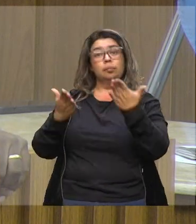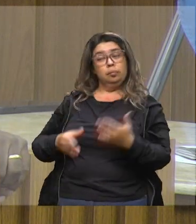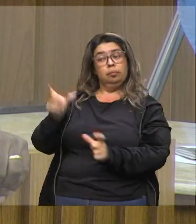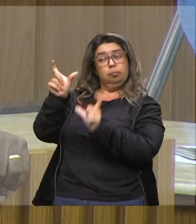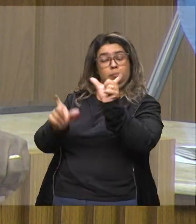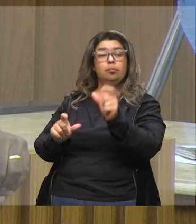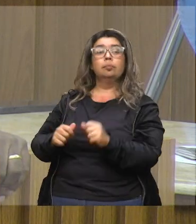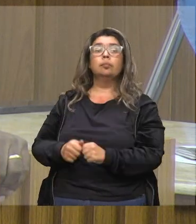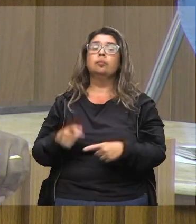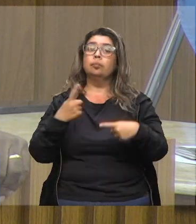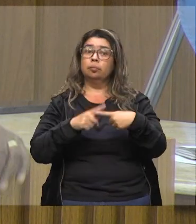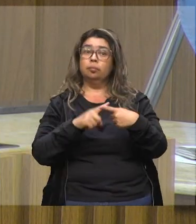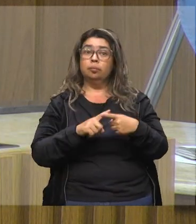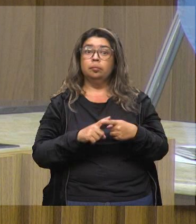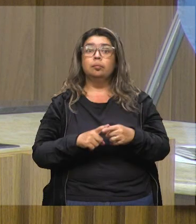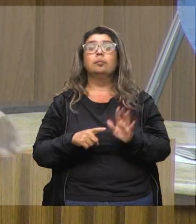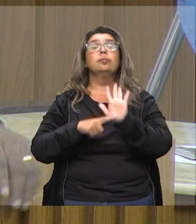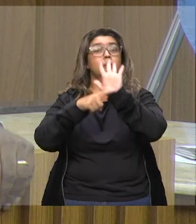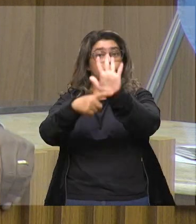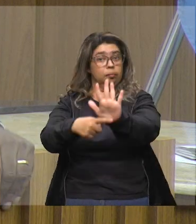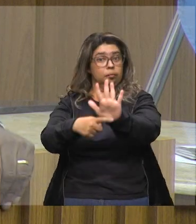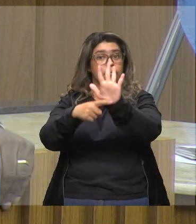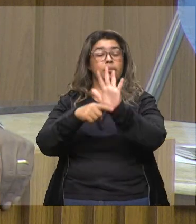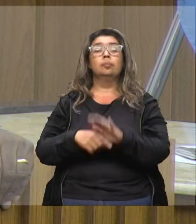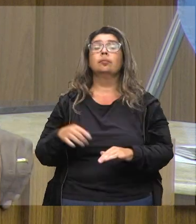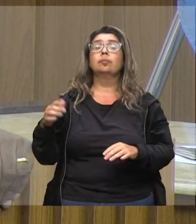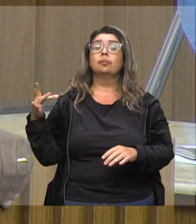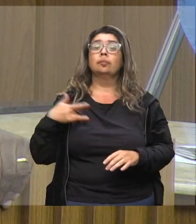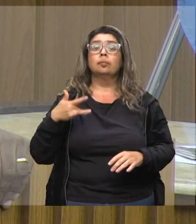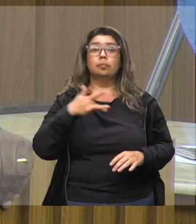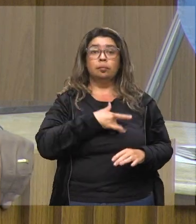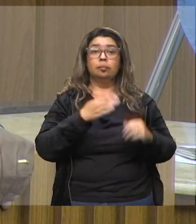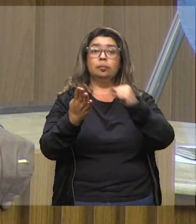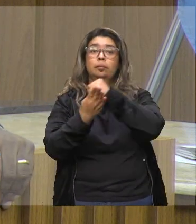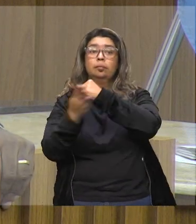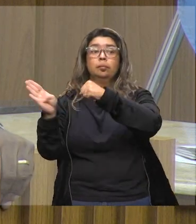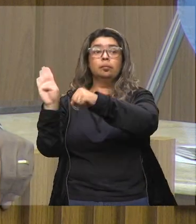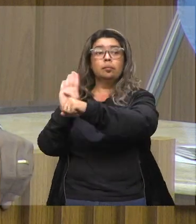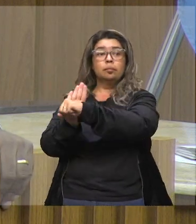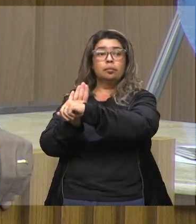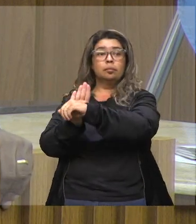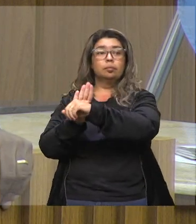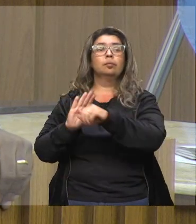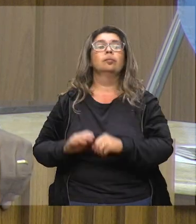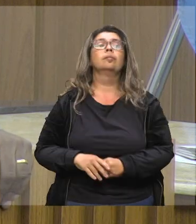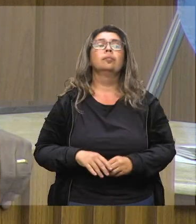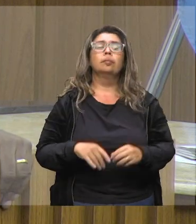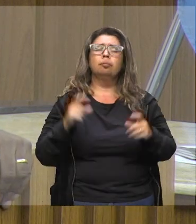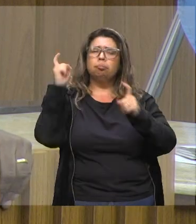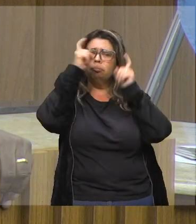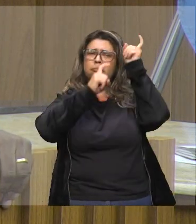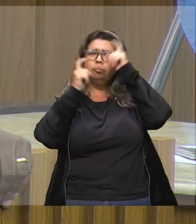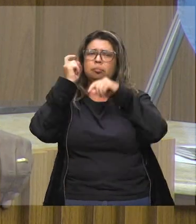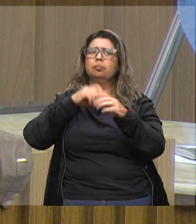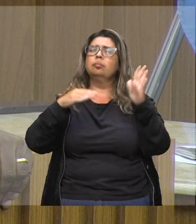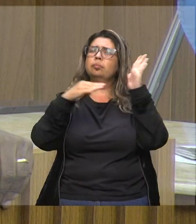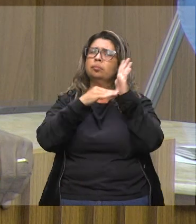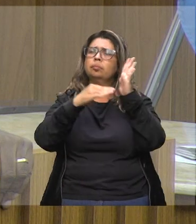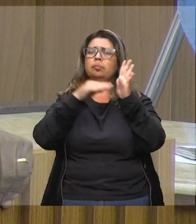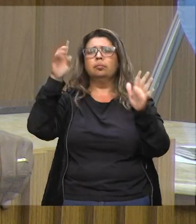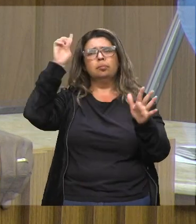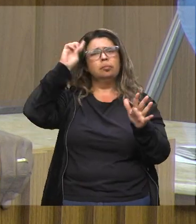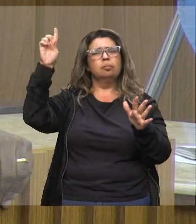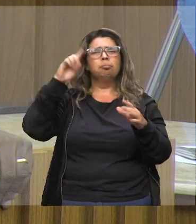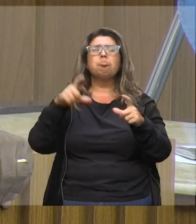porque está cuidando da sua saúde e a saúde do seu bairro. Então, é uma situação bastante preocupante que estão vivendo nesses últimos dias, com o